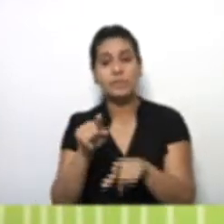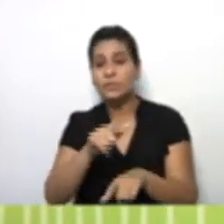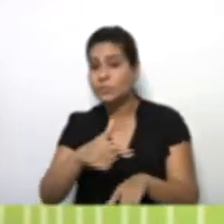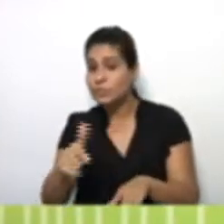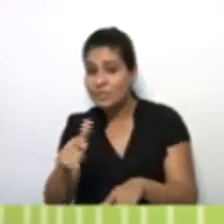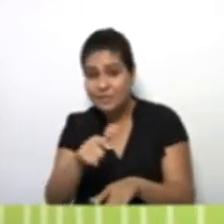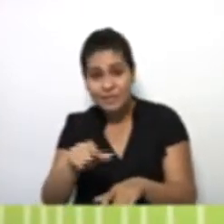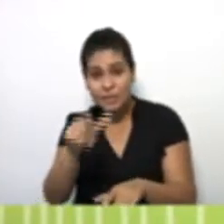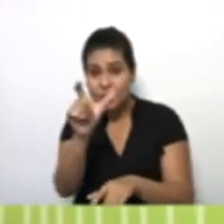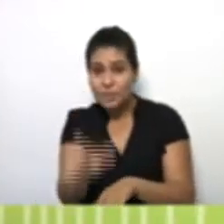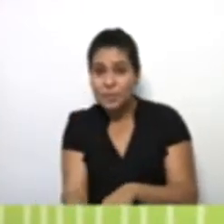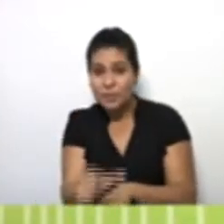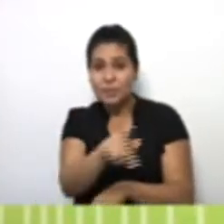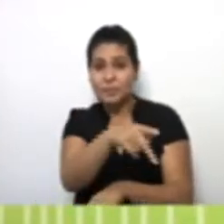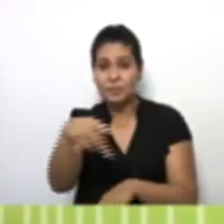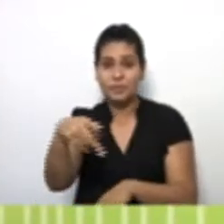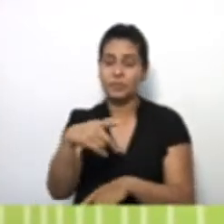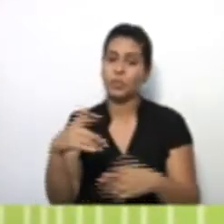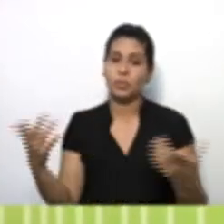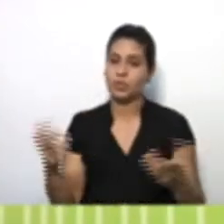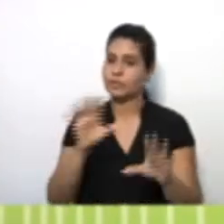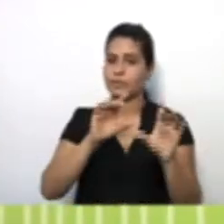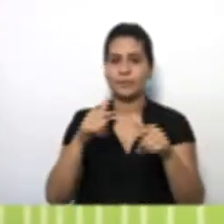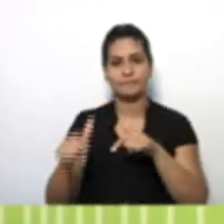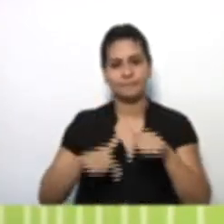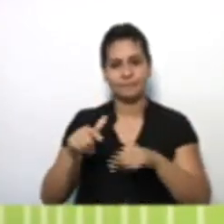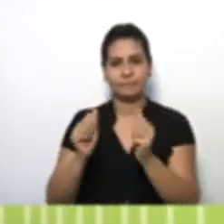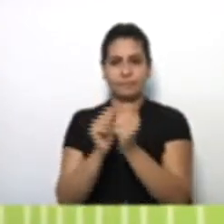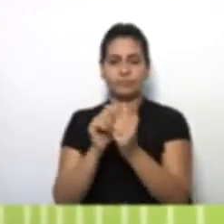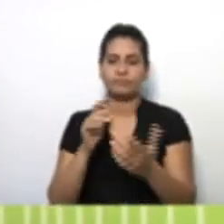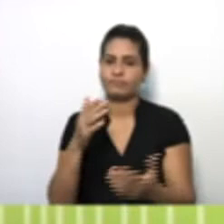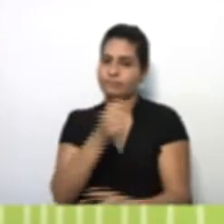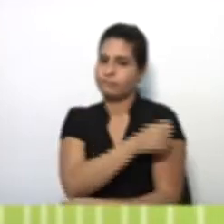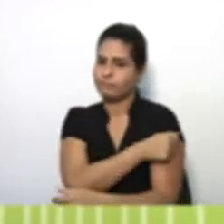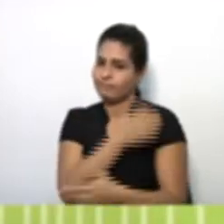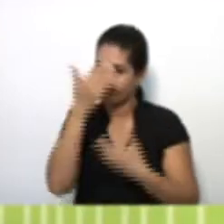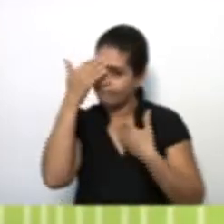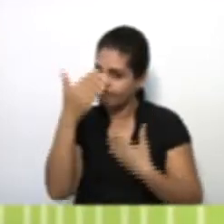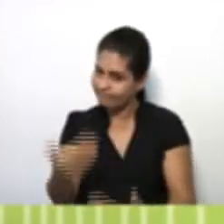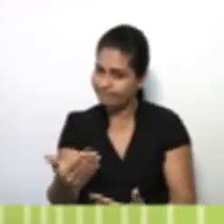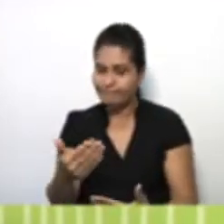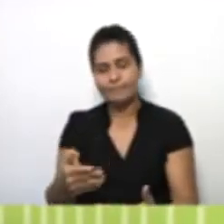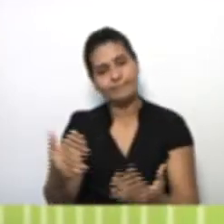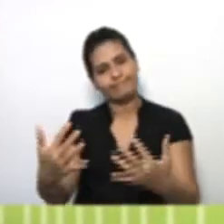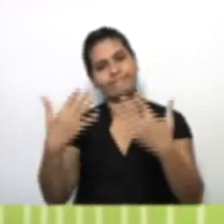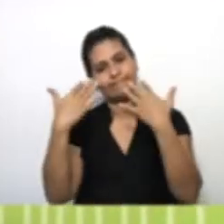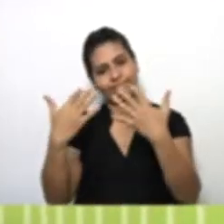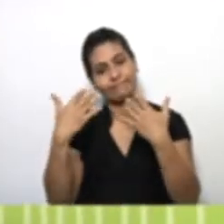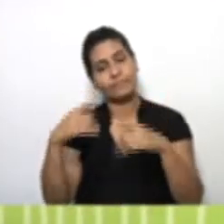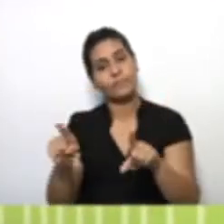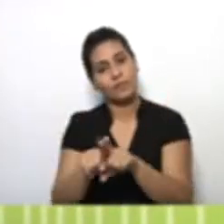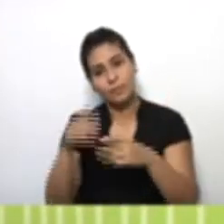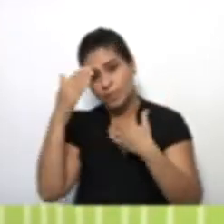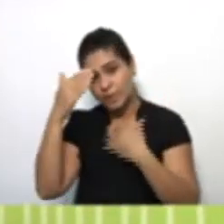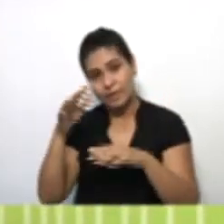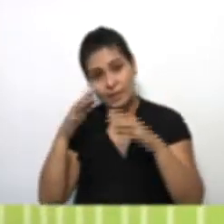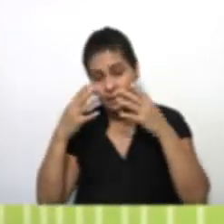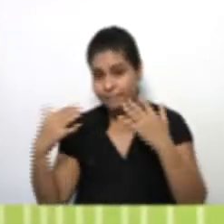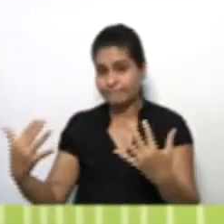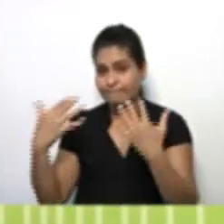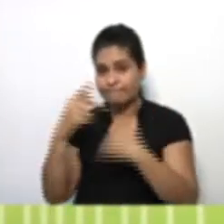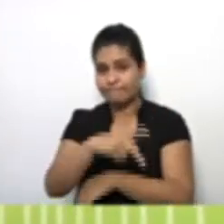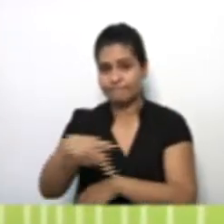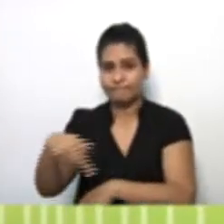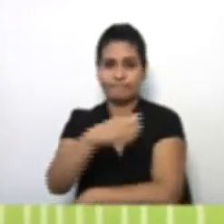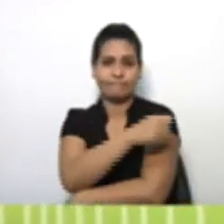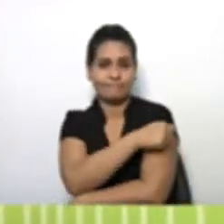você, nós não conseguiríamos estar trabalhando hoje diretamente com os alunos. Te agradeço de coração a tua atenção com os alunos, com a gente aqui.